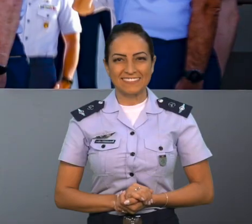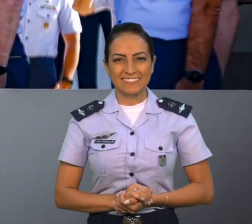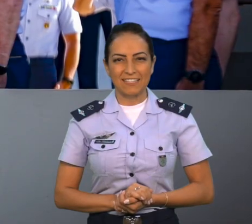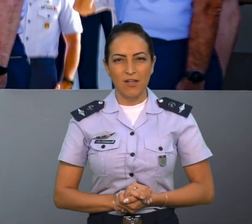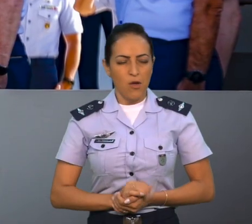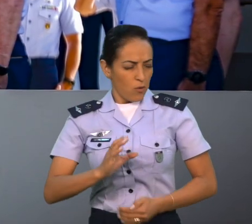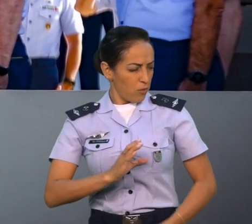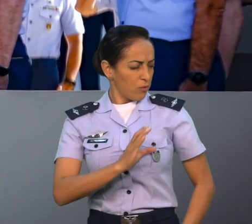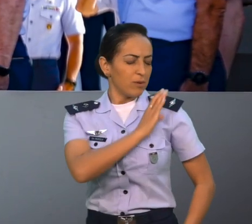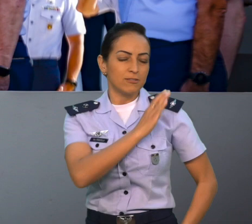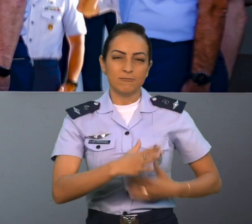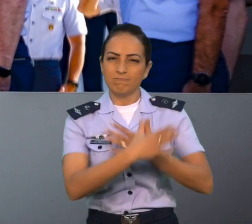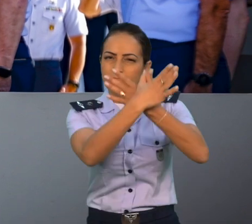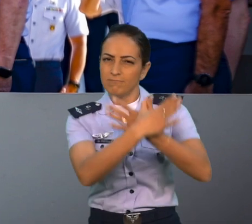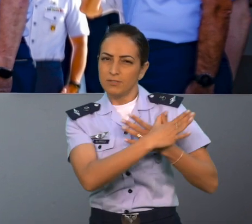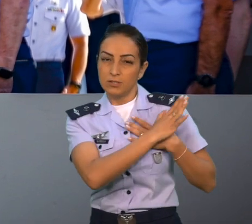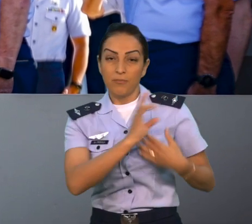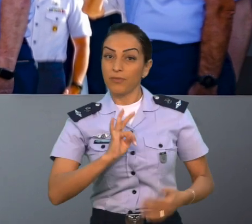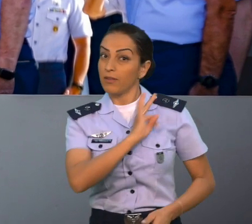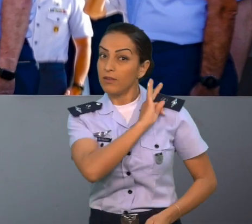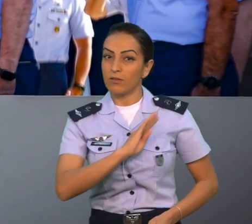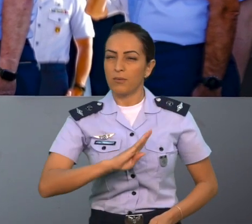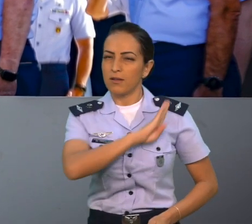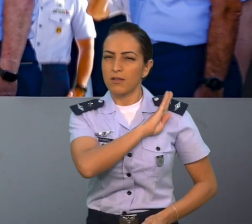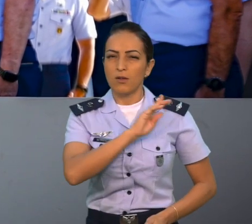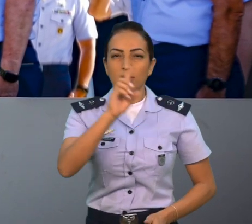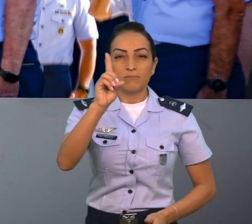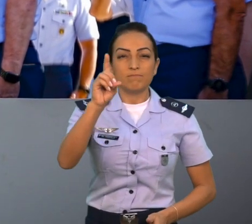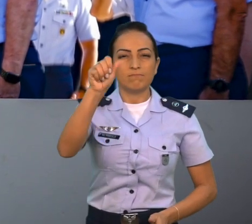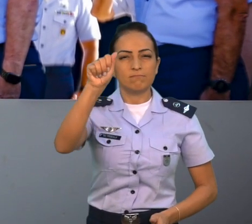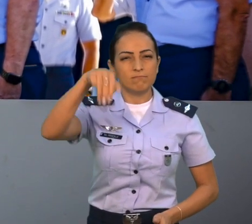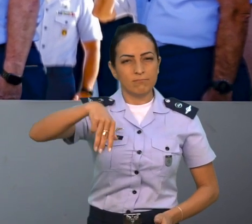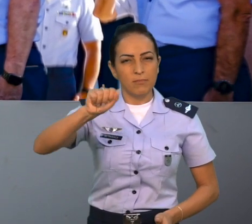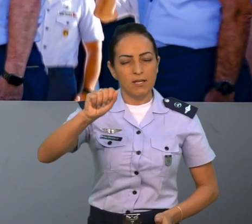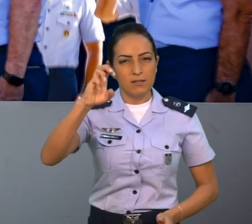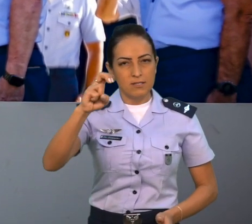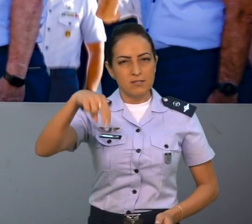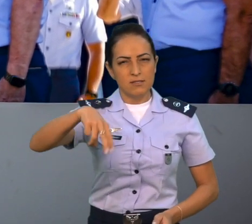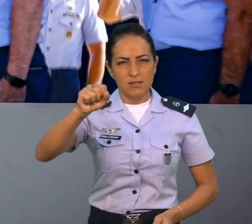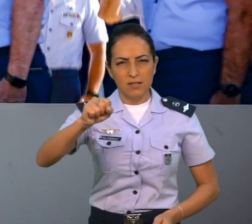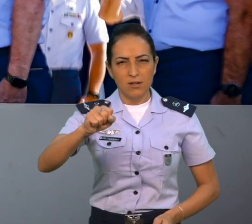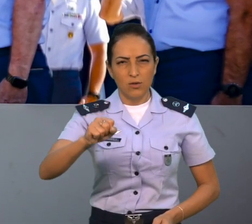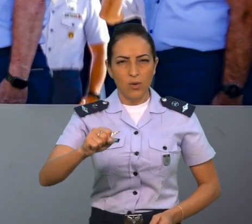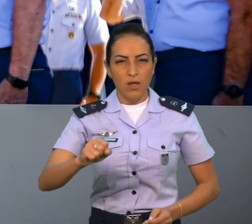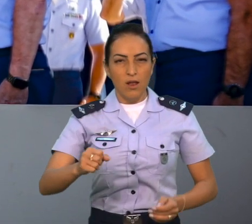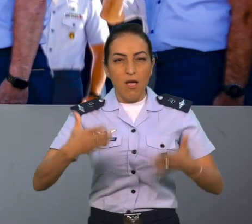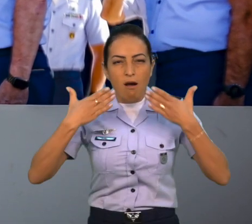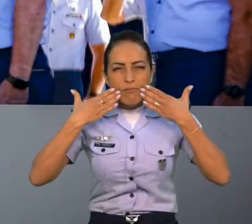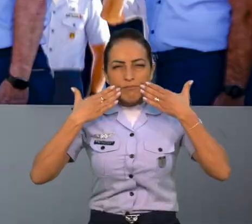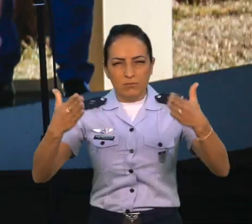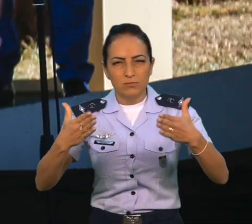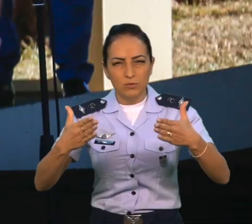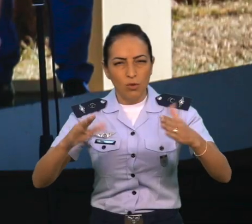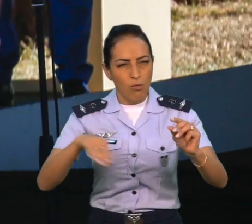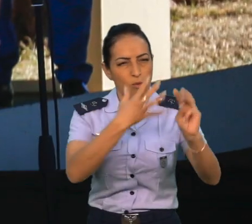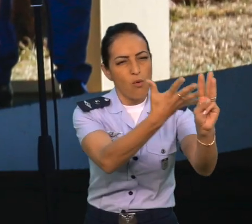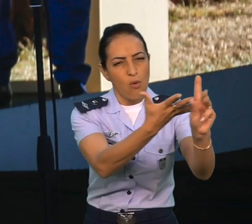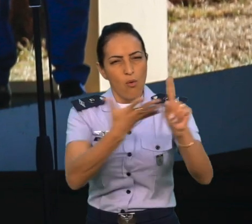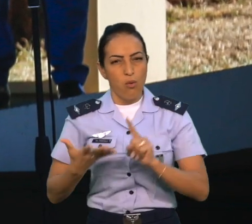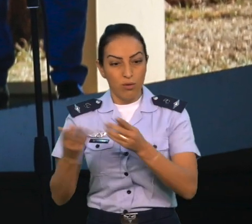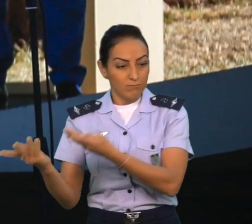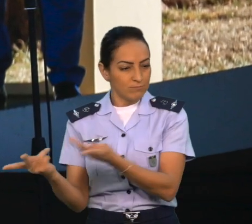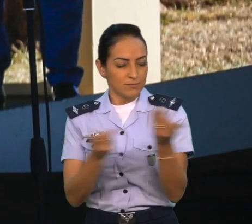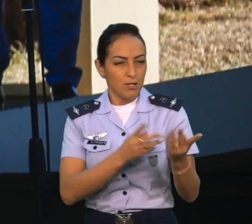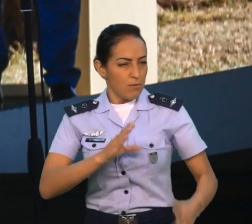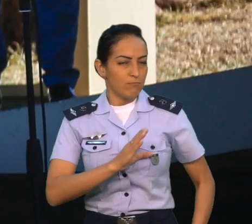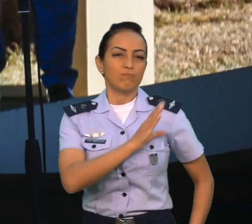O comandante da Aeronáutica, Tenente Brigadeiro do Ar, Marcelo Canitz Damasceno, presidiu a solenidade, onde foi recebido